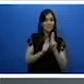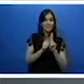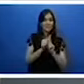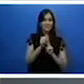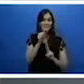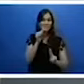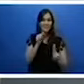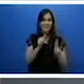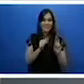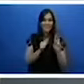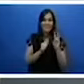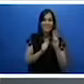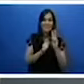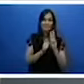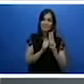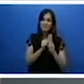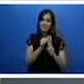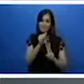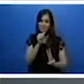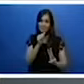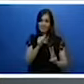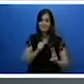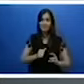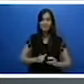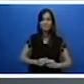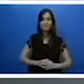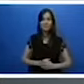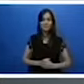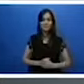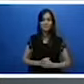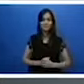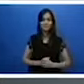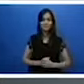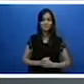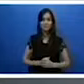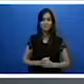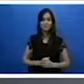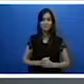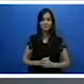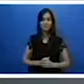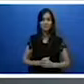Unidade, dezena, centena.